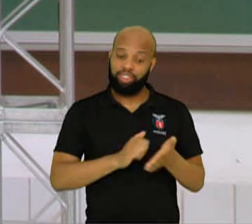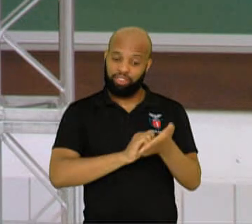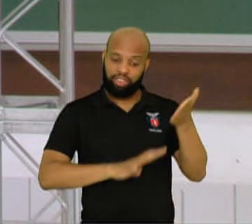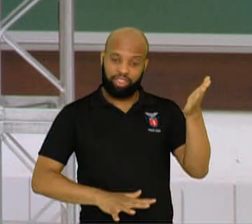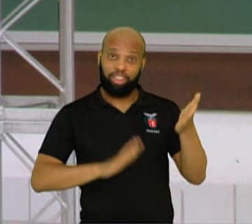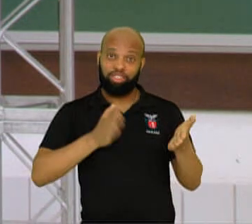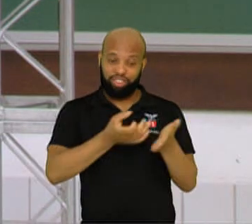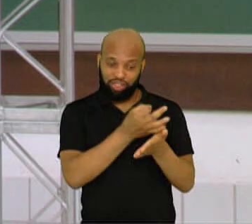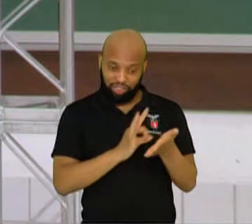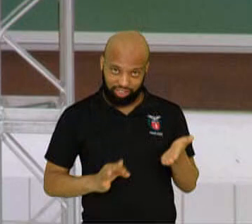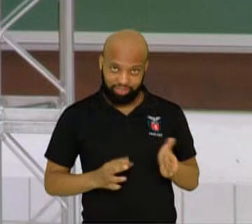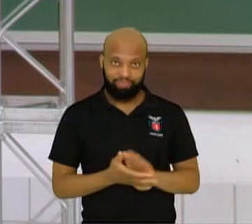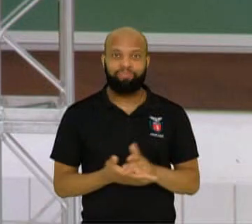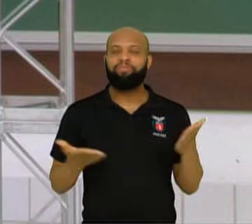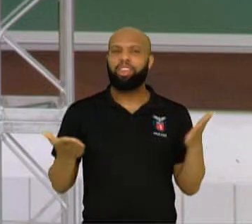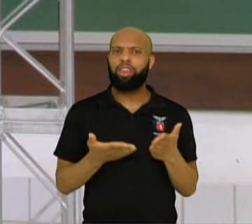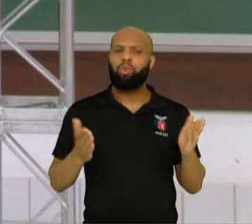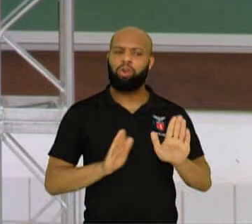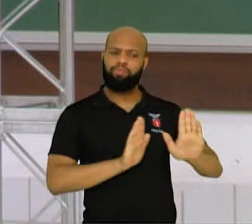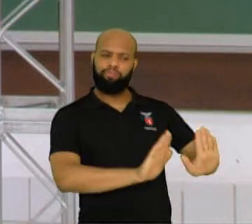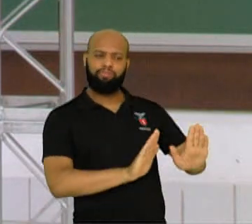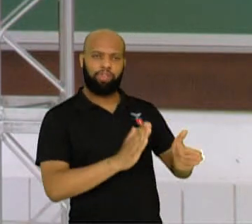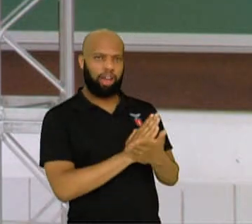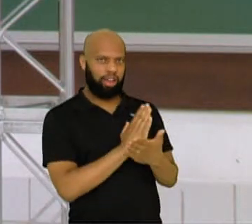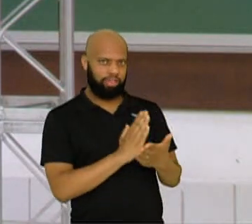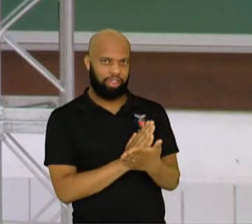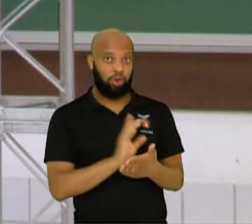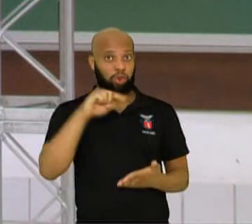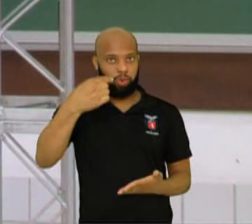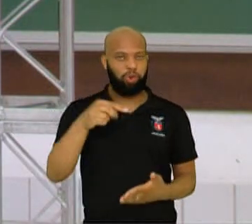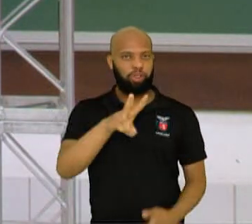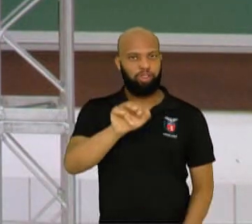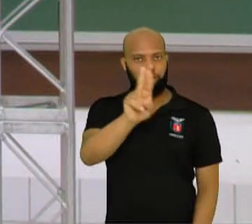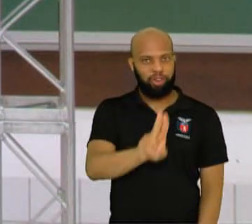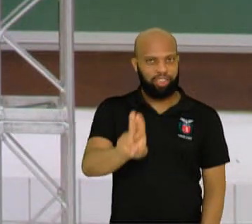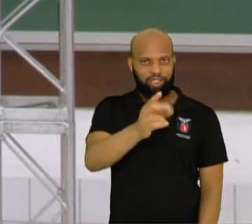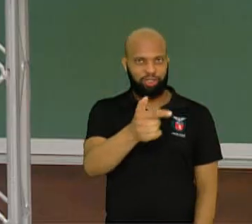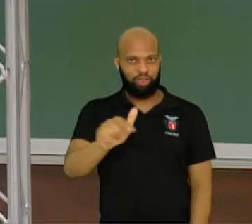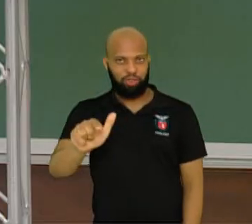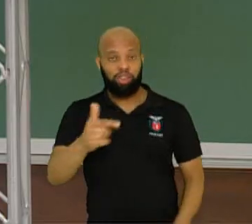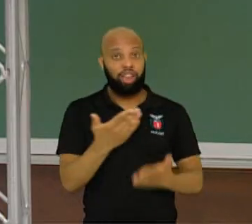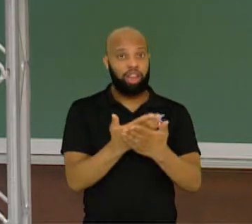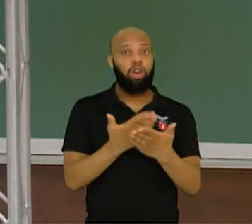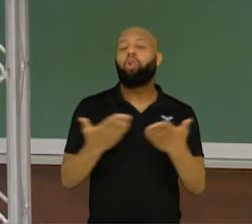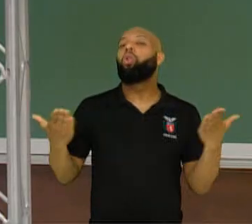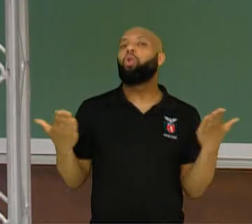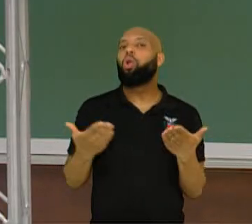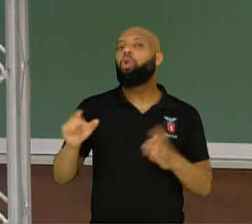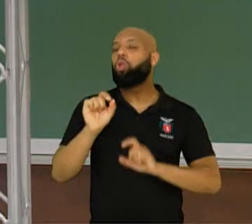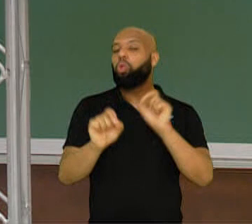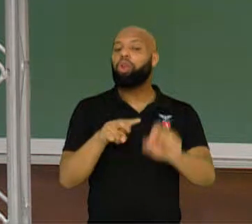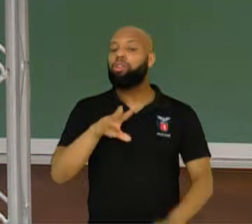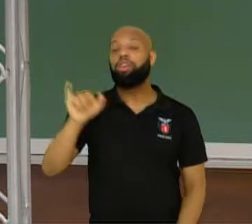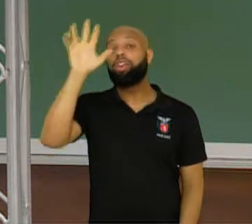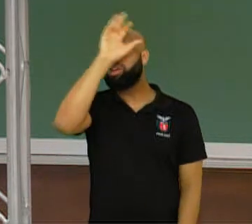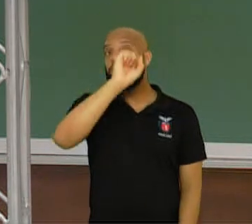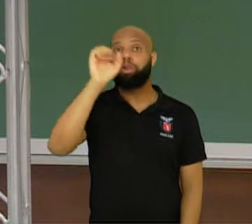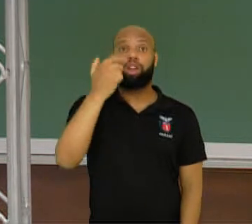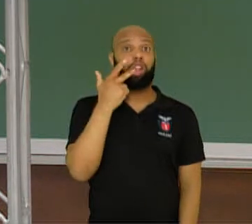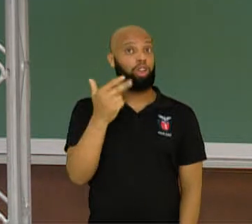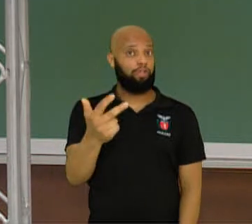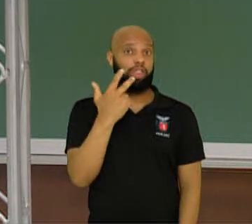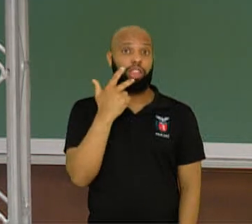atividade corrigida, deixa o seu caderno de lado. Daqui a pouco a gente vai usar. Então, na aula de hoje, a gente vai aprender coisas